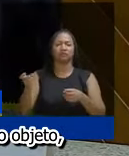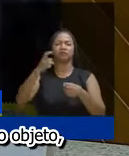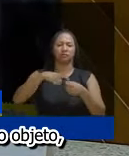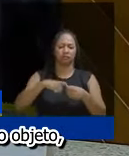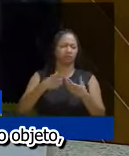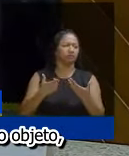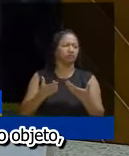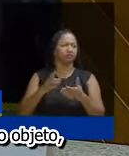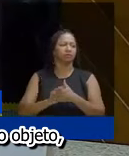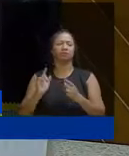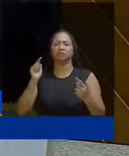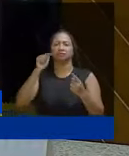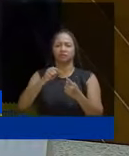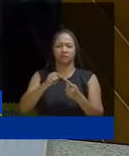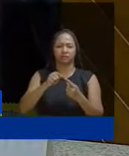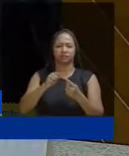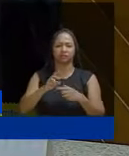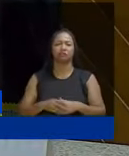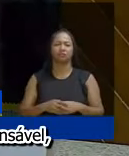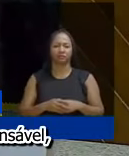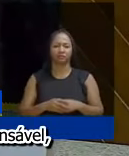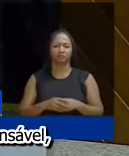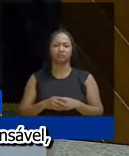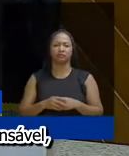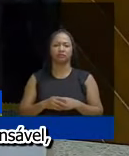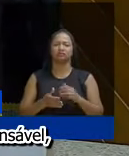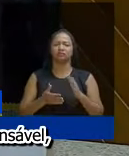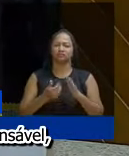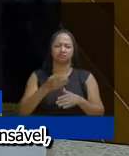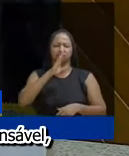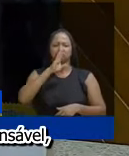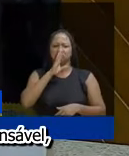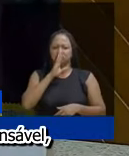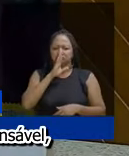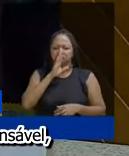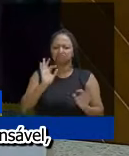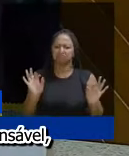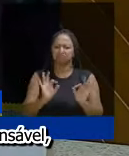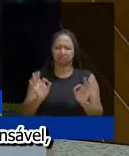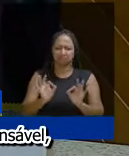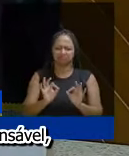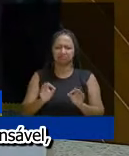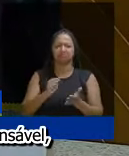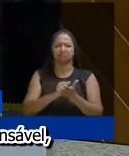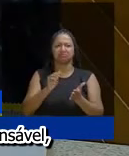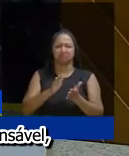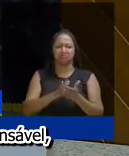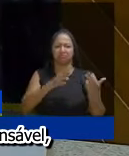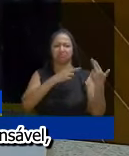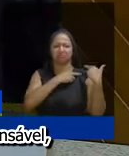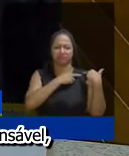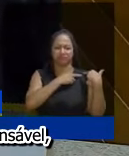não aplicada no objeto, omissão no dever de prestar contas, multa ao responsável.